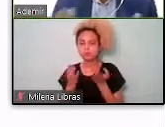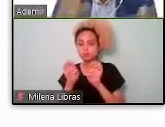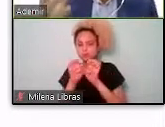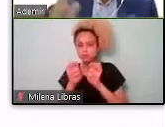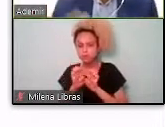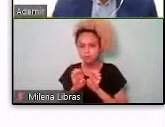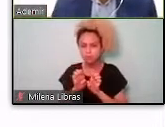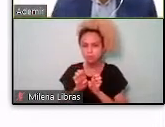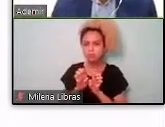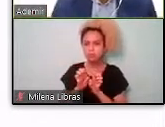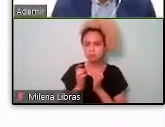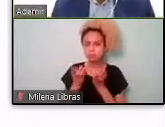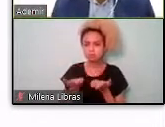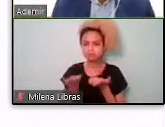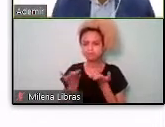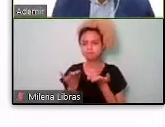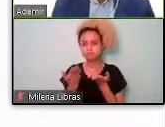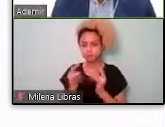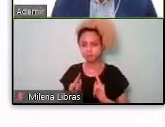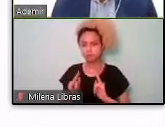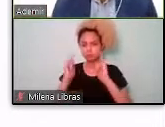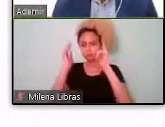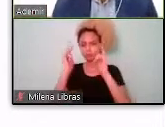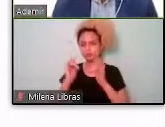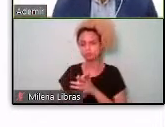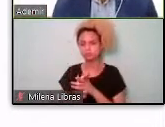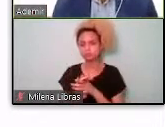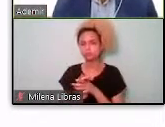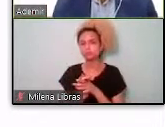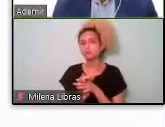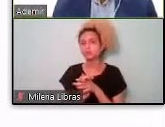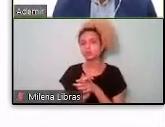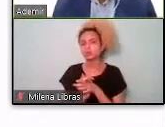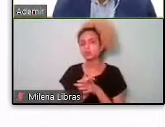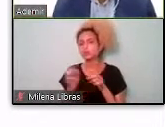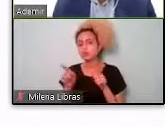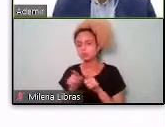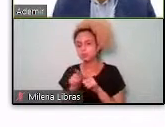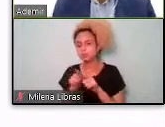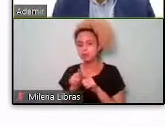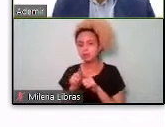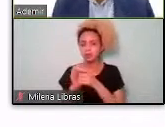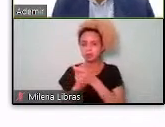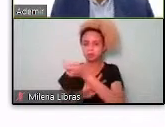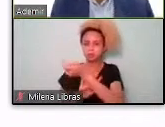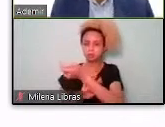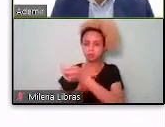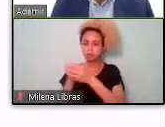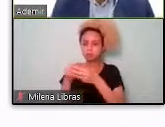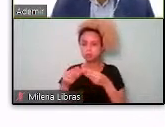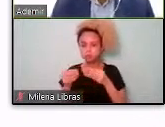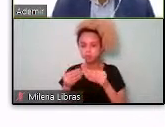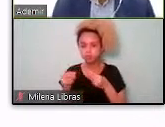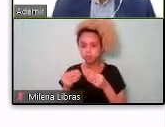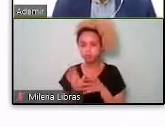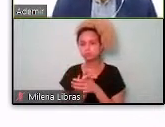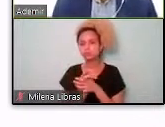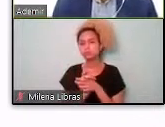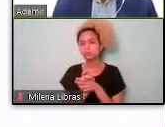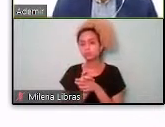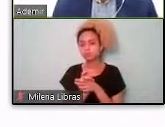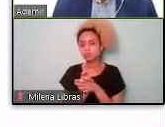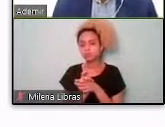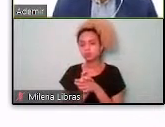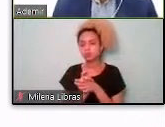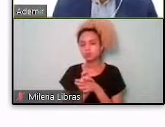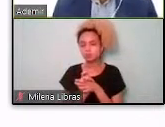o componente de uma edificação. O ser humano tem uma musculatura, nossas edificações têm uma alvenaria semelhante.